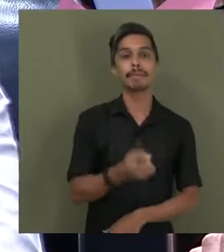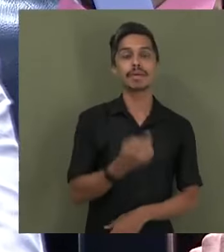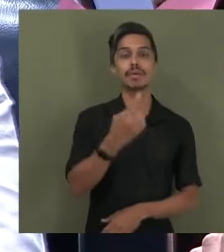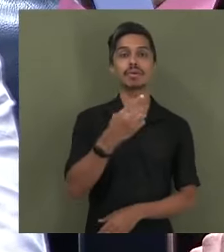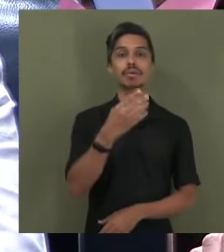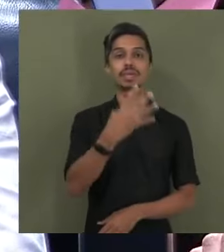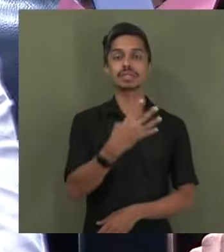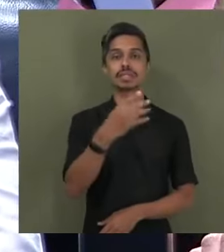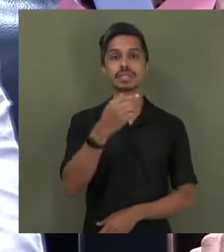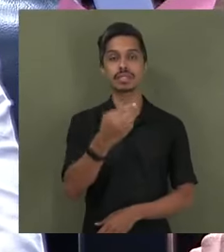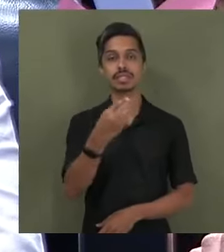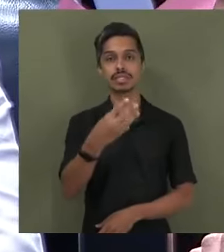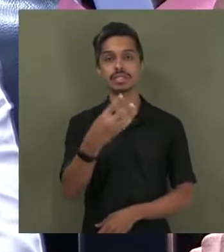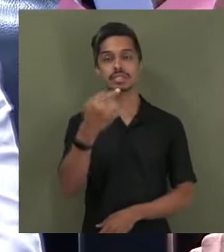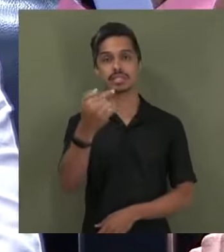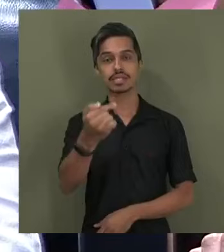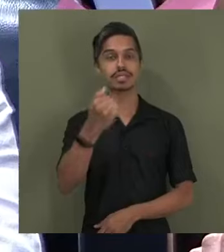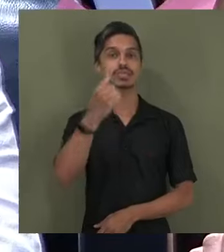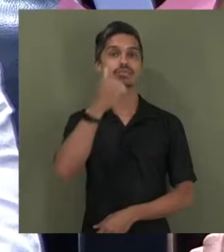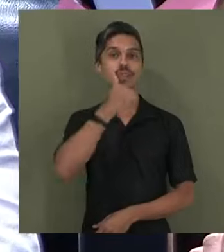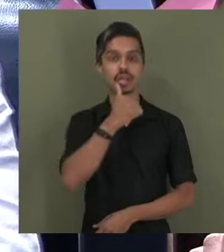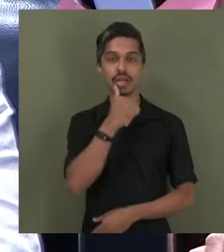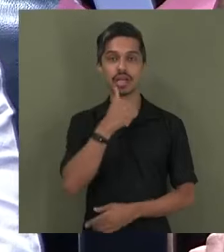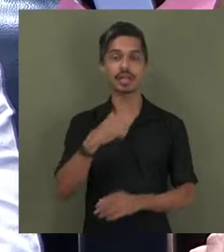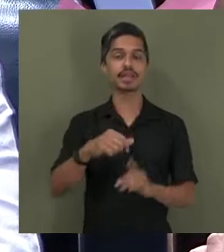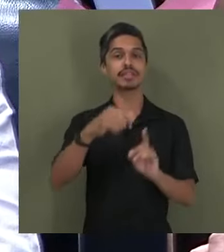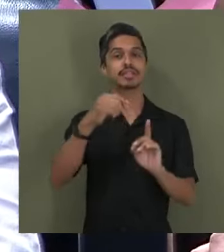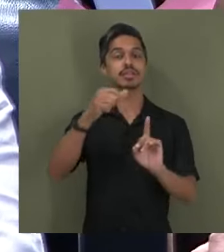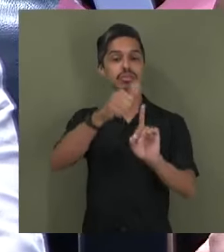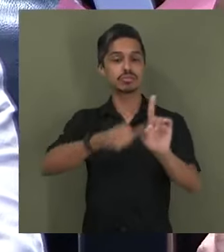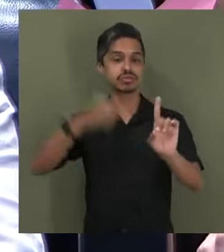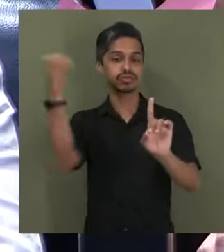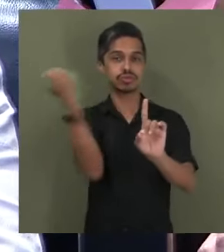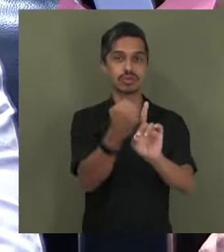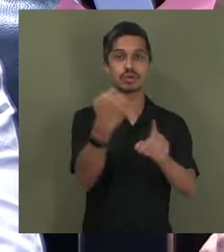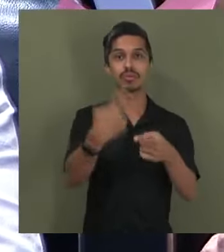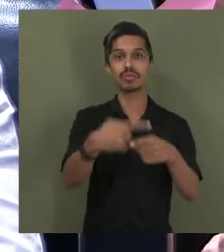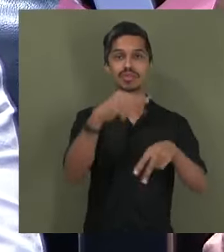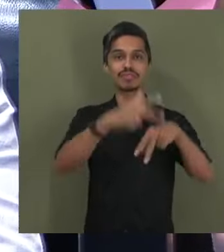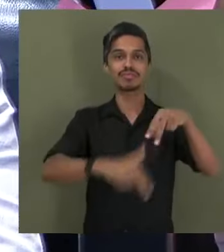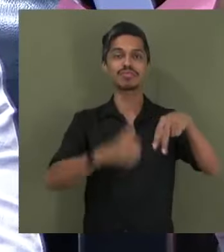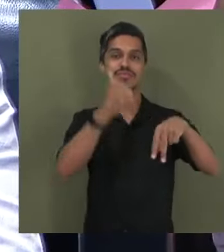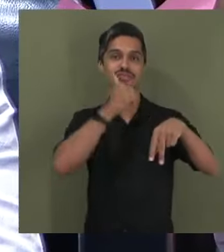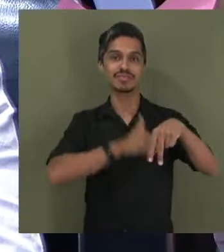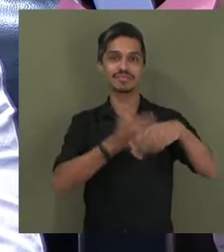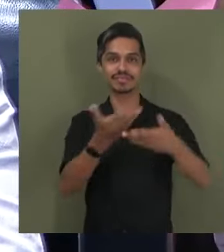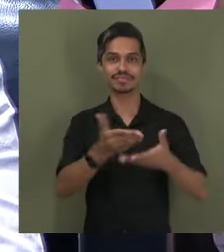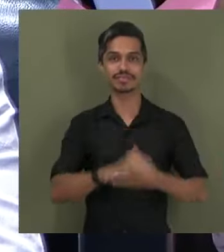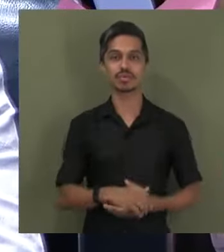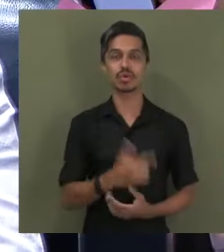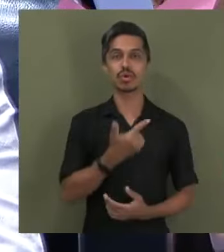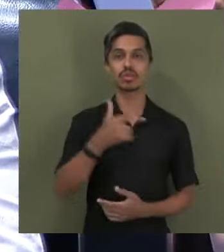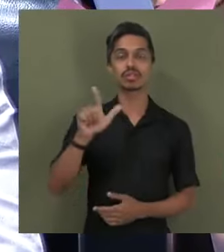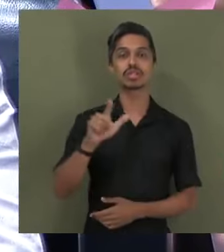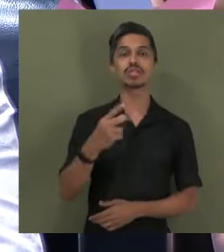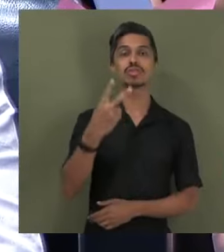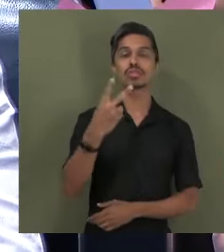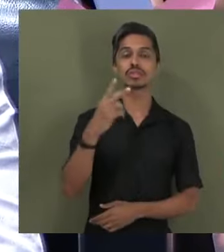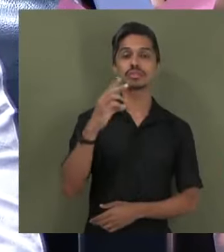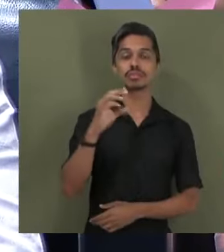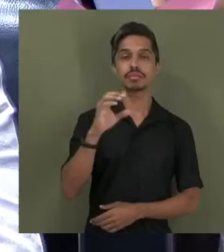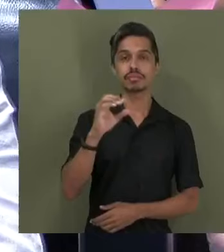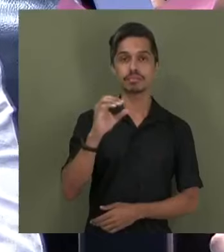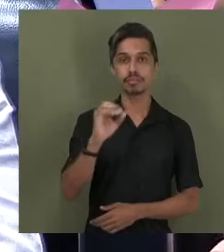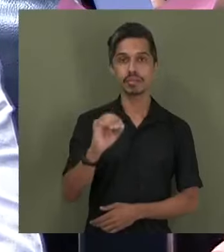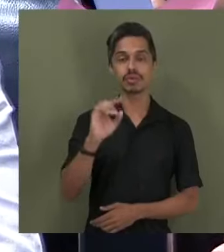1.437 mulheres foram assassinadas por motivos relacionados ao gênero. Outras 2.563